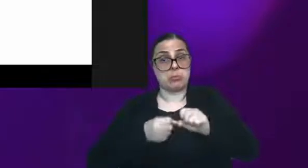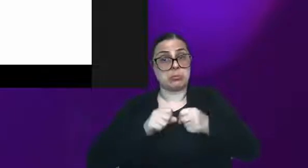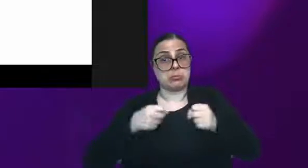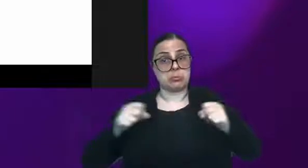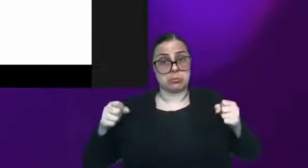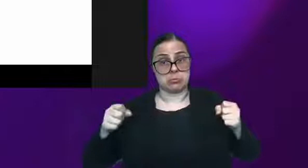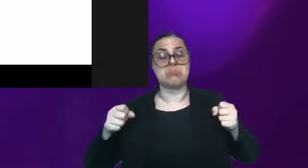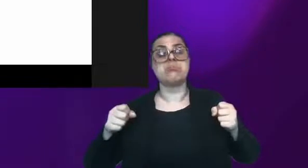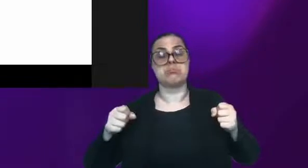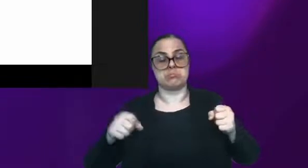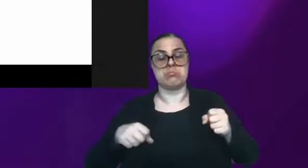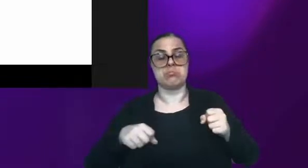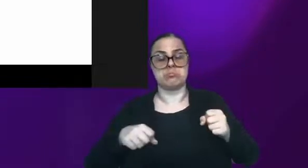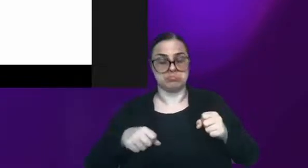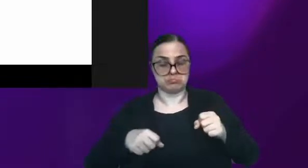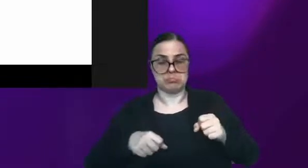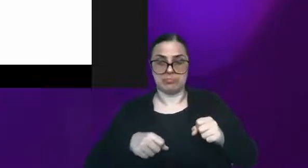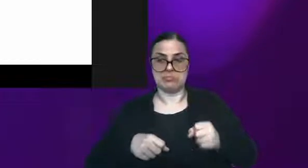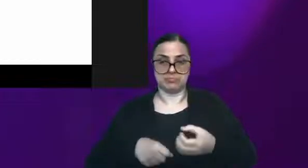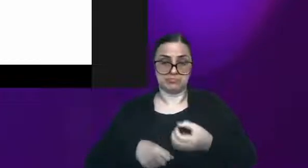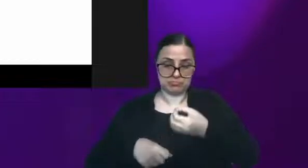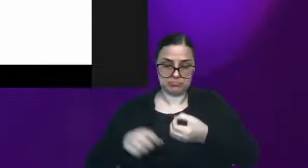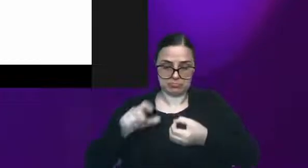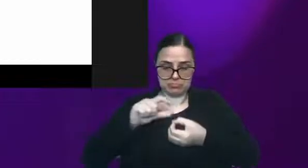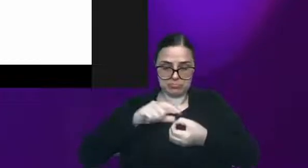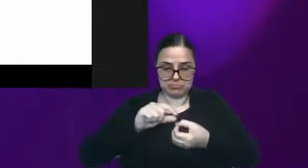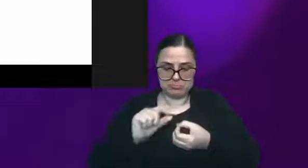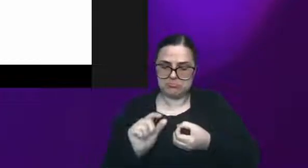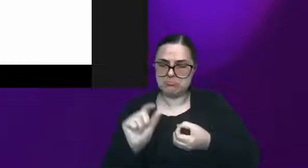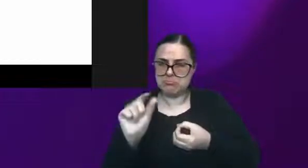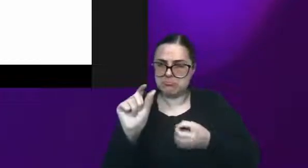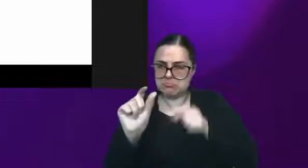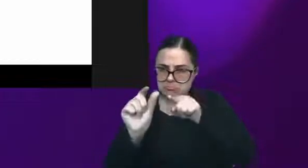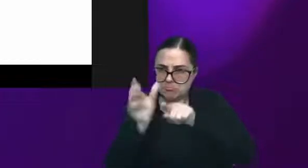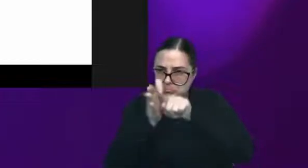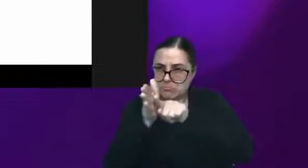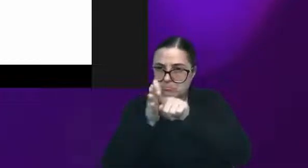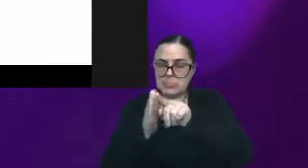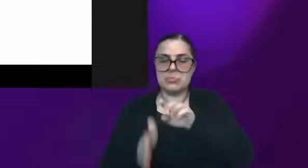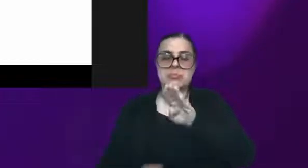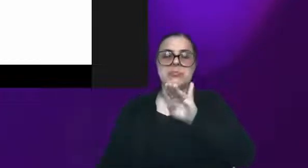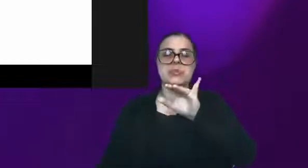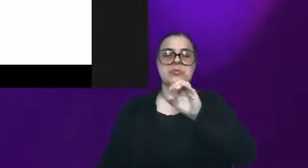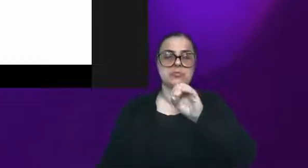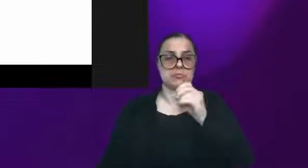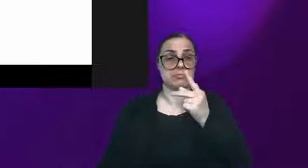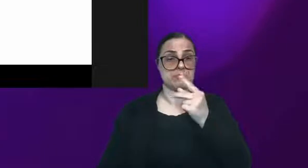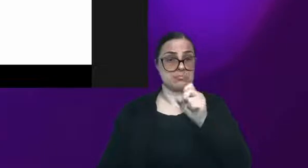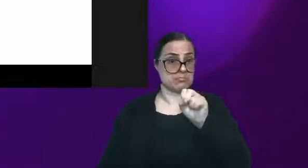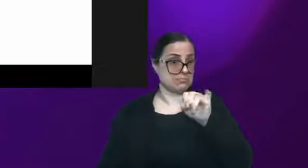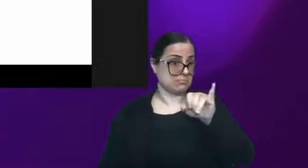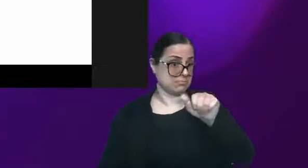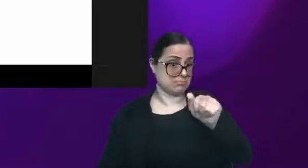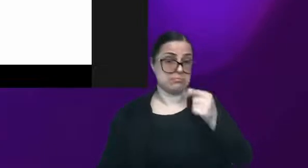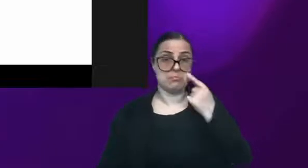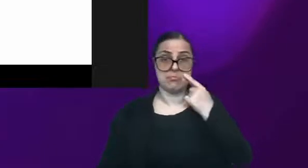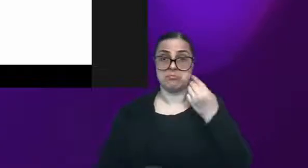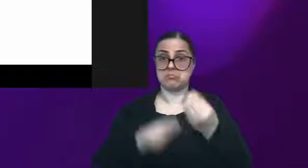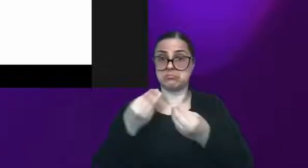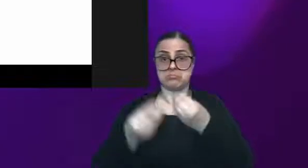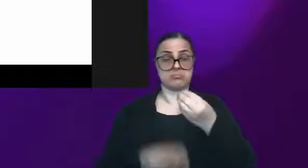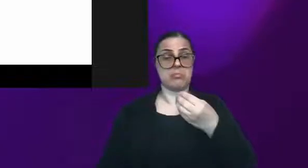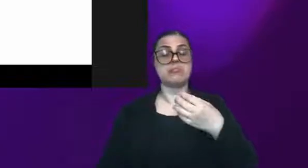biopsado, que invadia a confluência das subrahepáticas e a confluência do sistema porta e artéria. E, portanto, era um